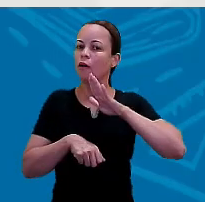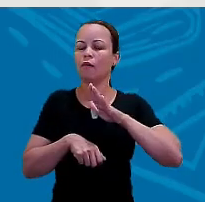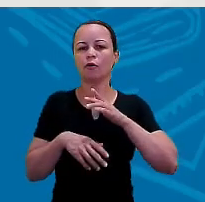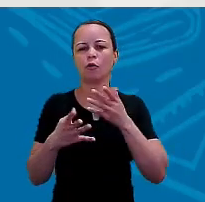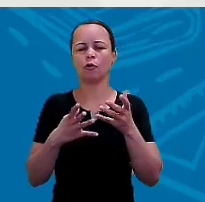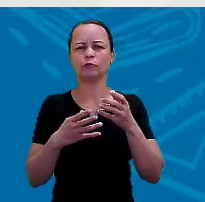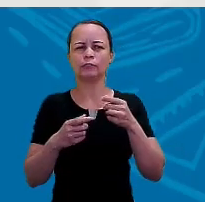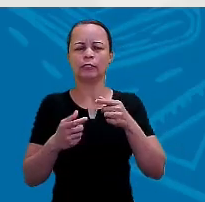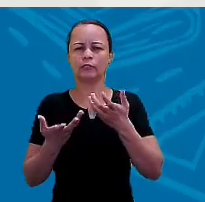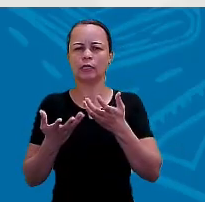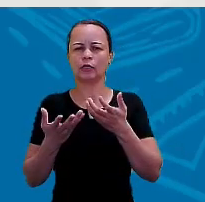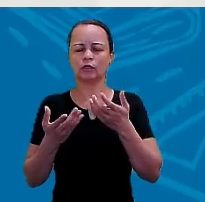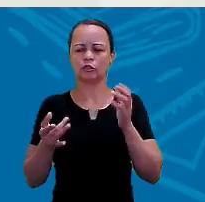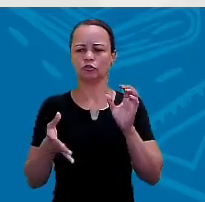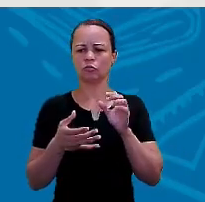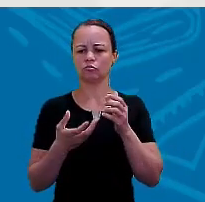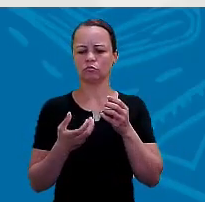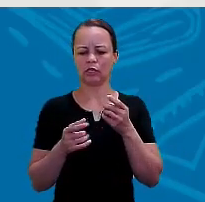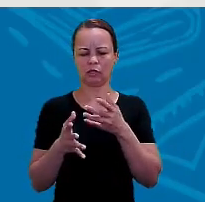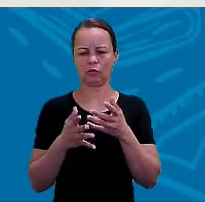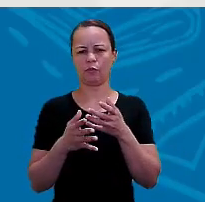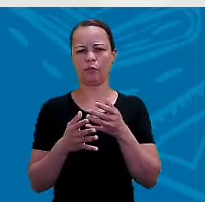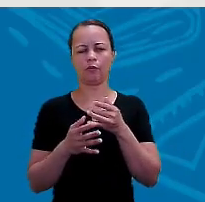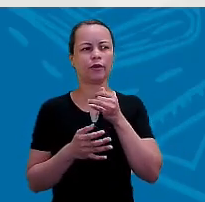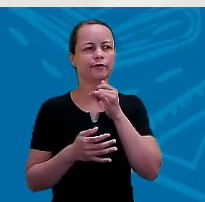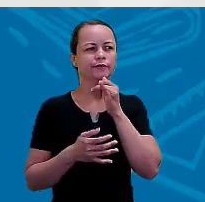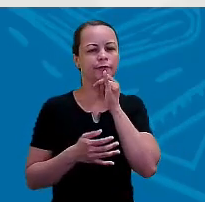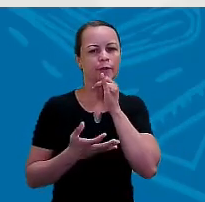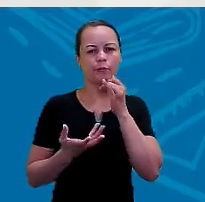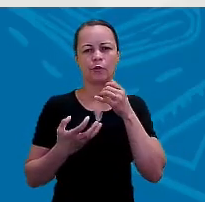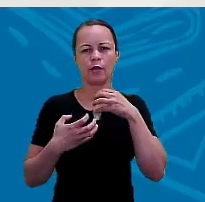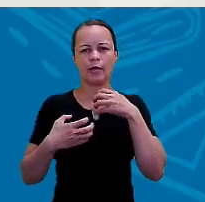perceber transtornos que estão associados, por exemplo, ao problema da depressão